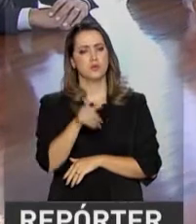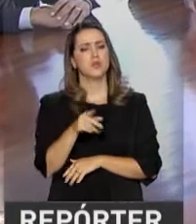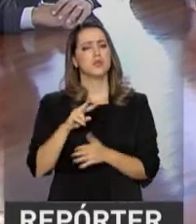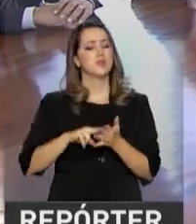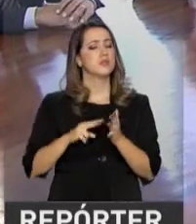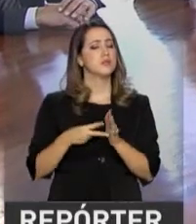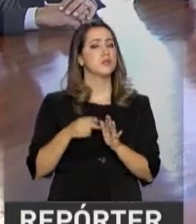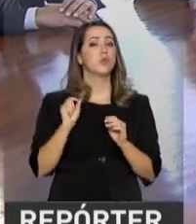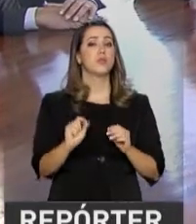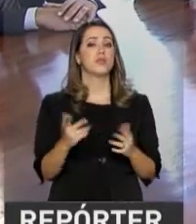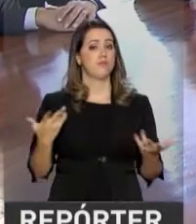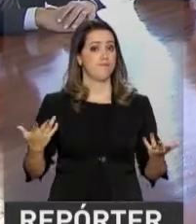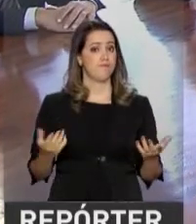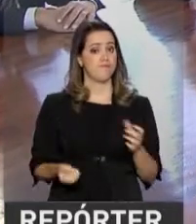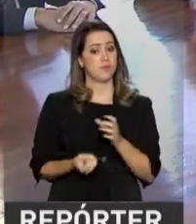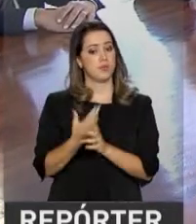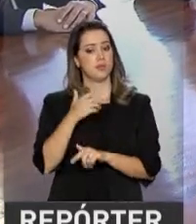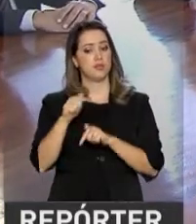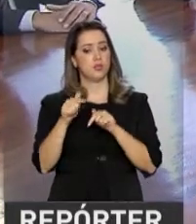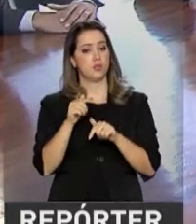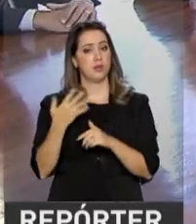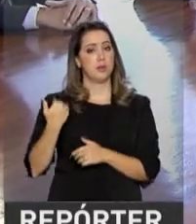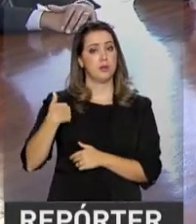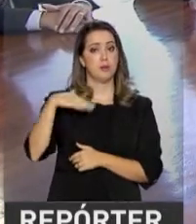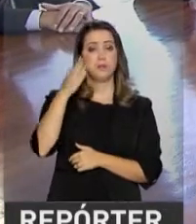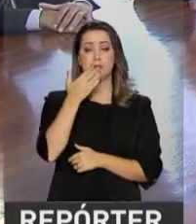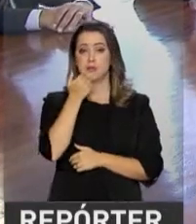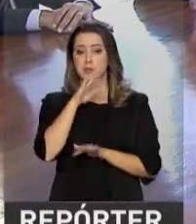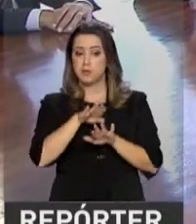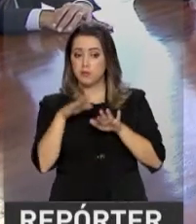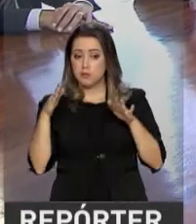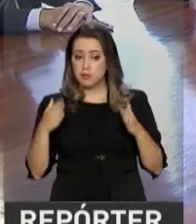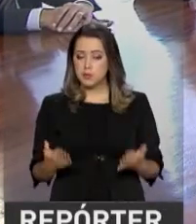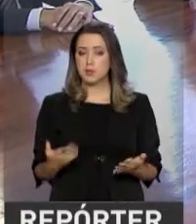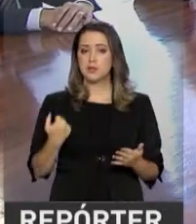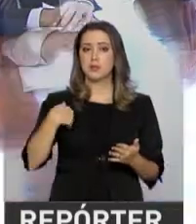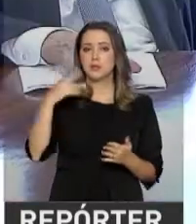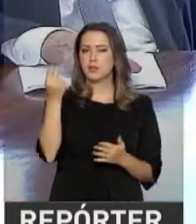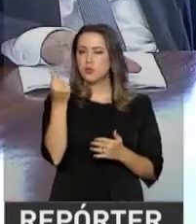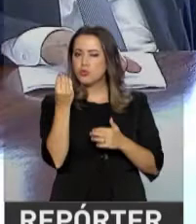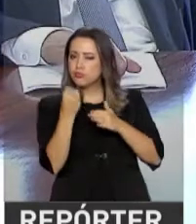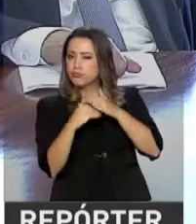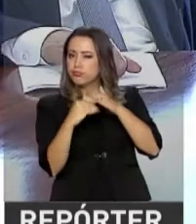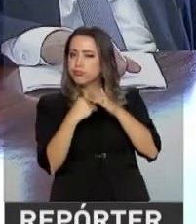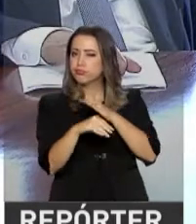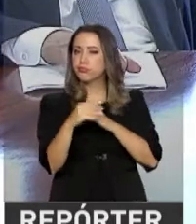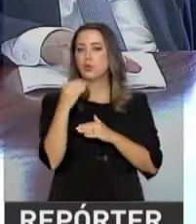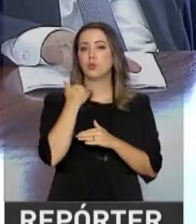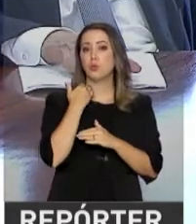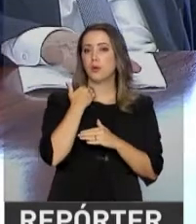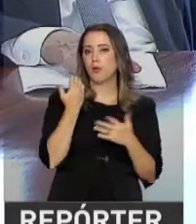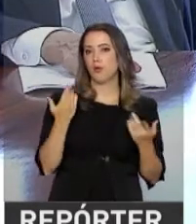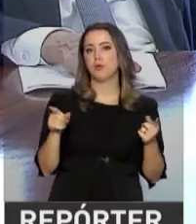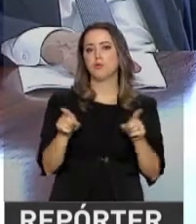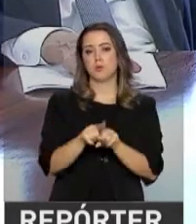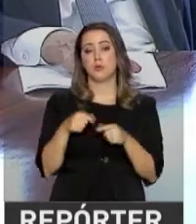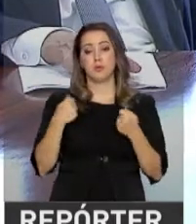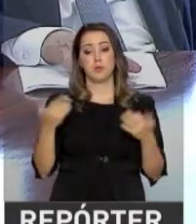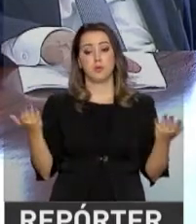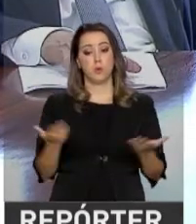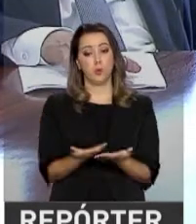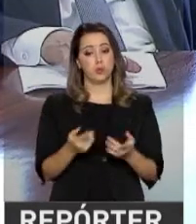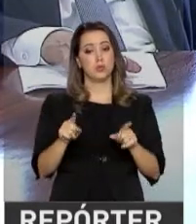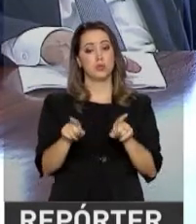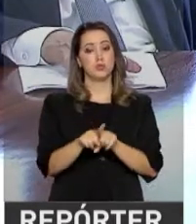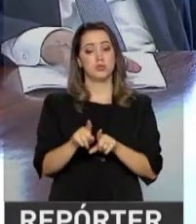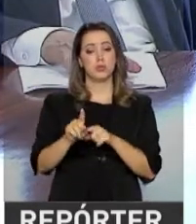mais empregos, não é? Mais comida na mesa, mais rendimento na poupança. Nós devemos comemorar o presente e